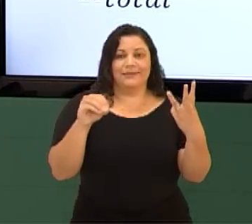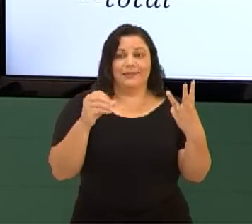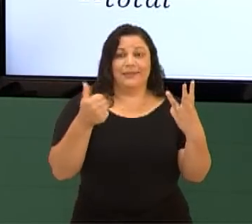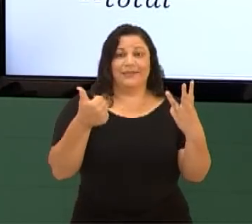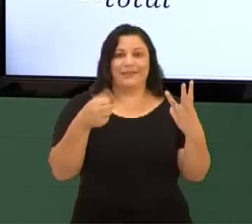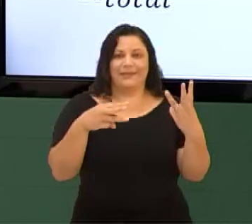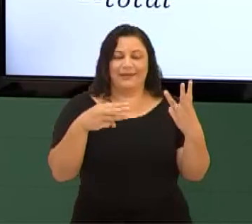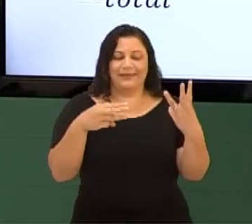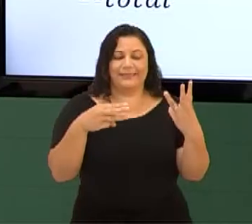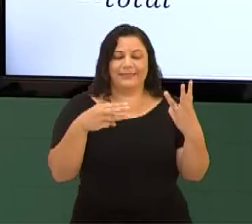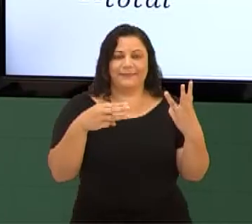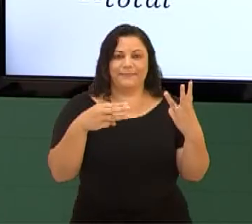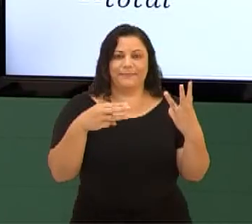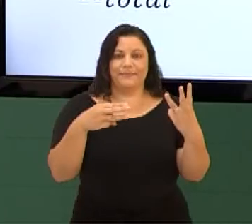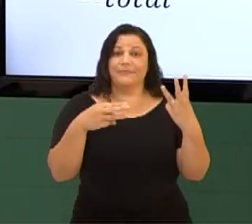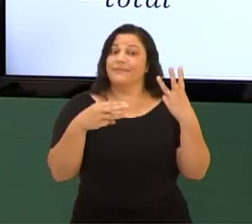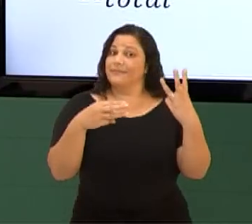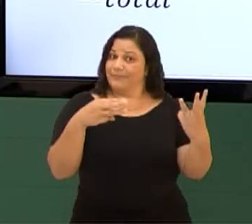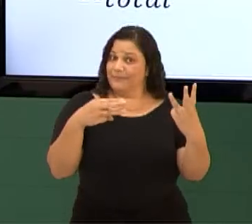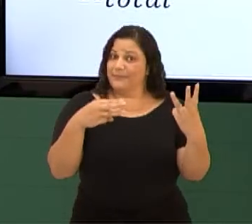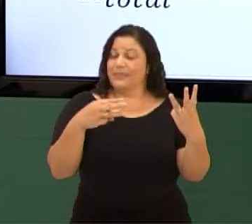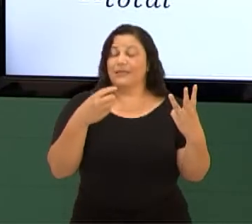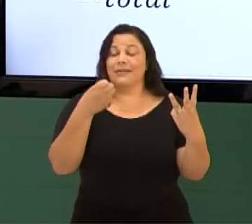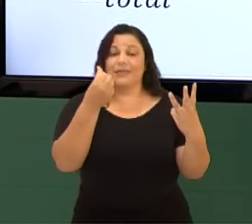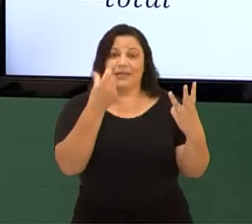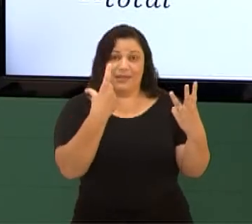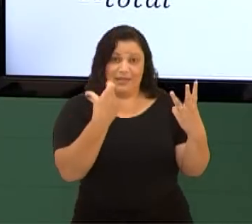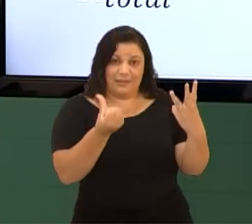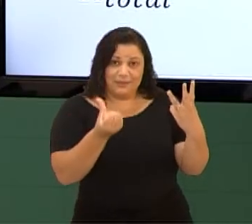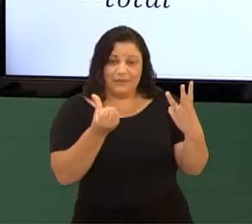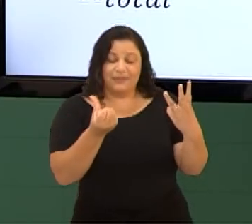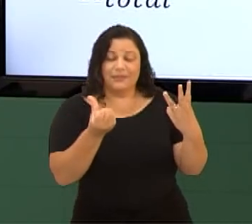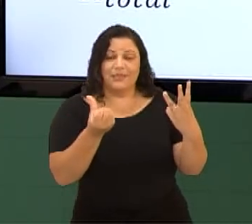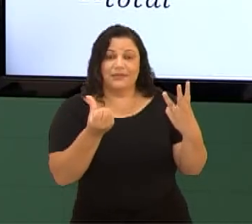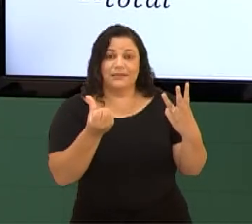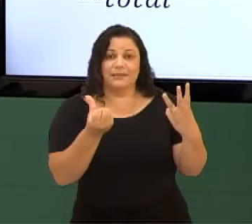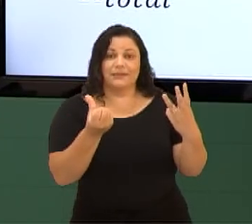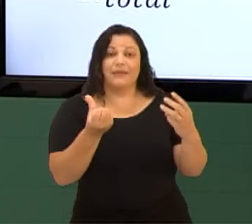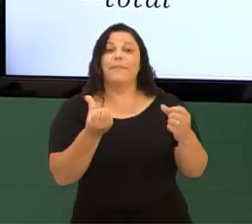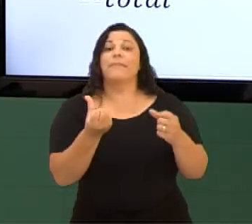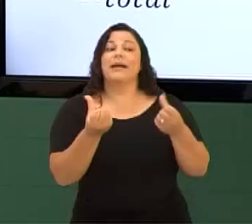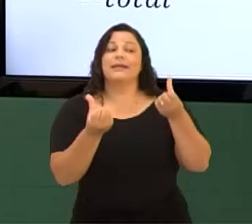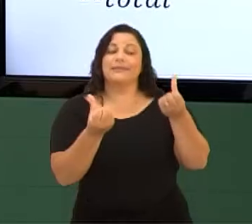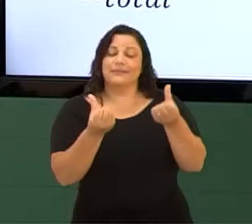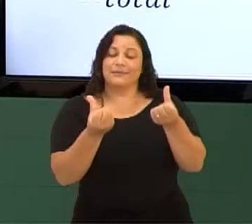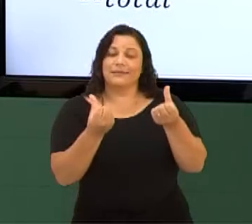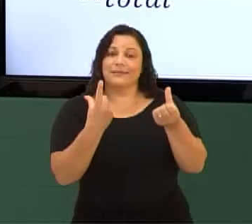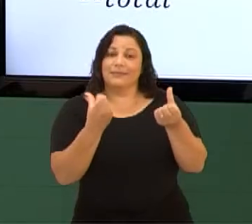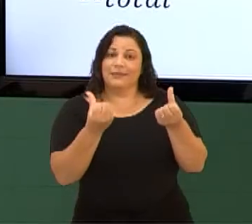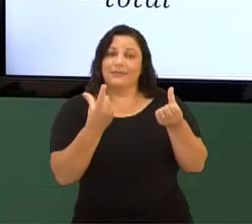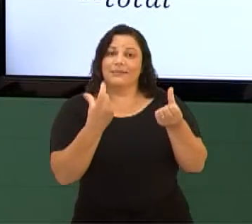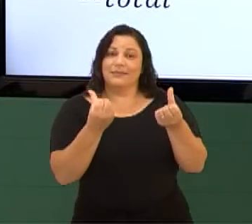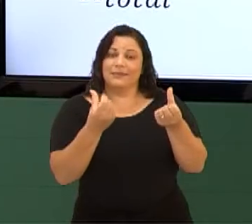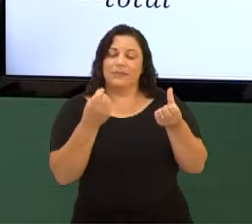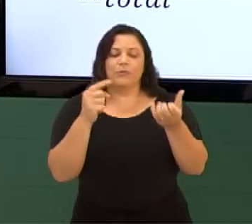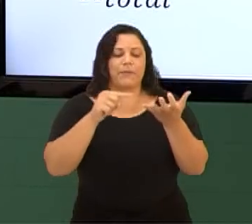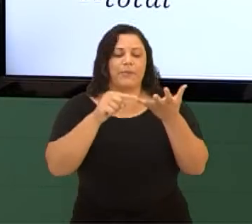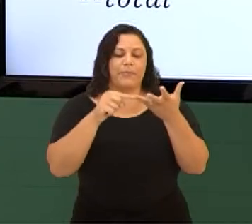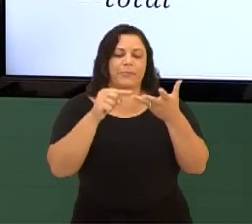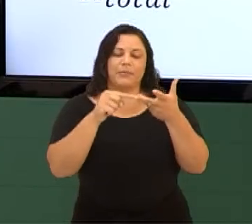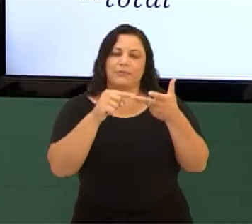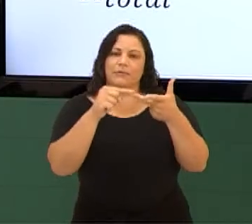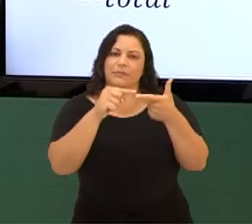13. 13 mais 3, 16. E 16 mais 6, 17, 18, 19,